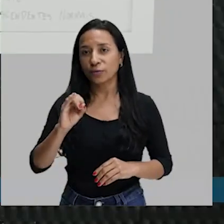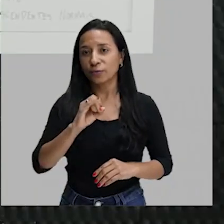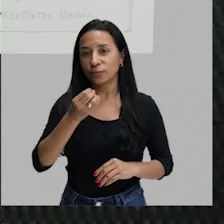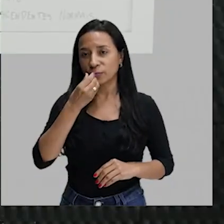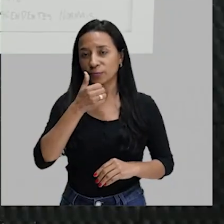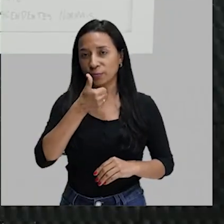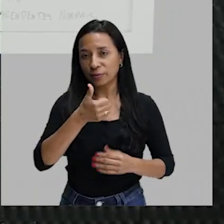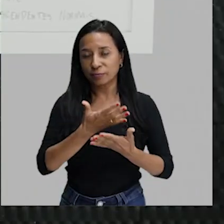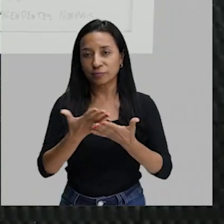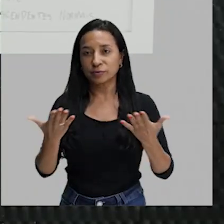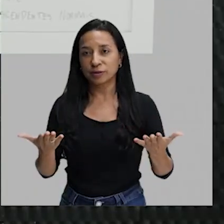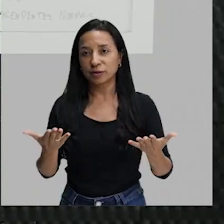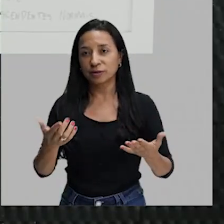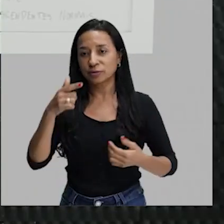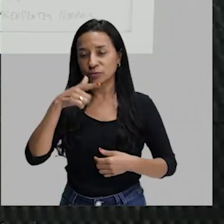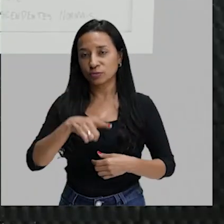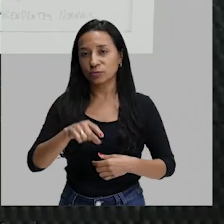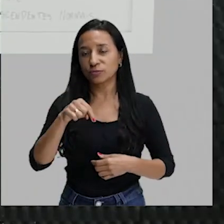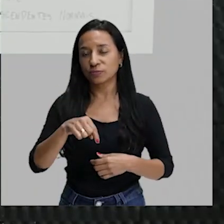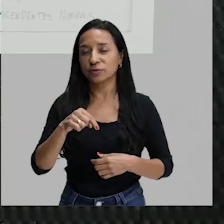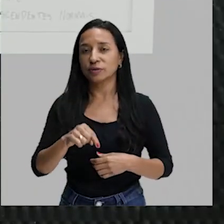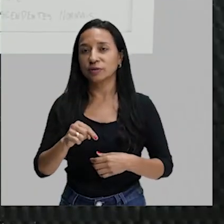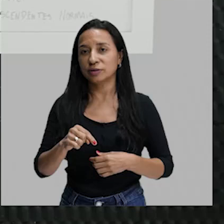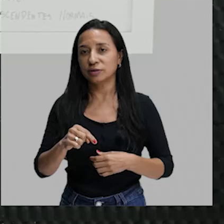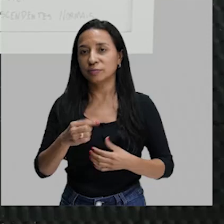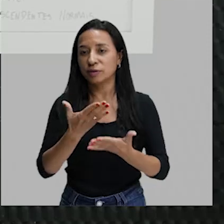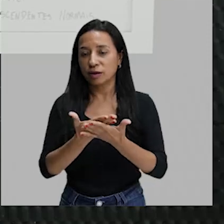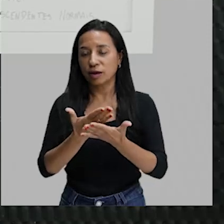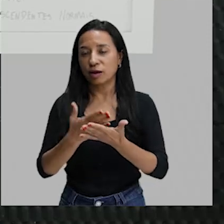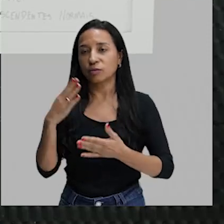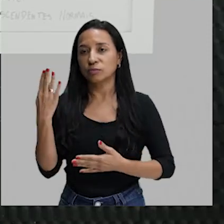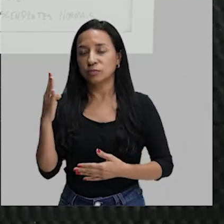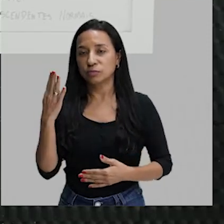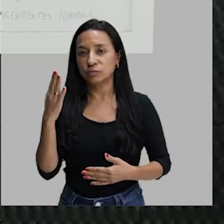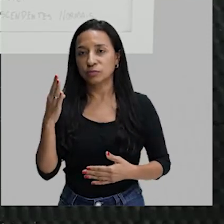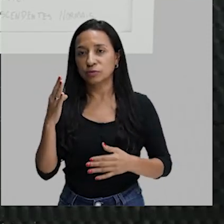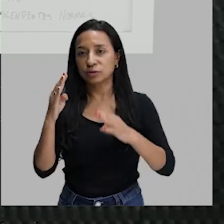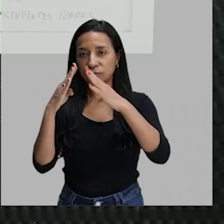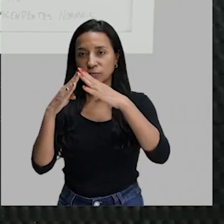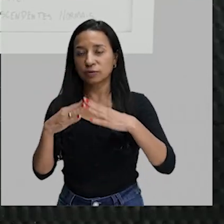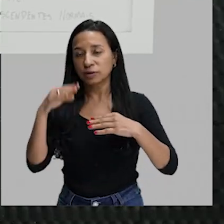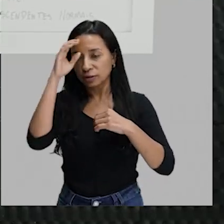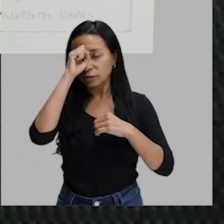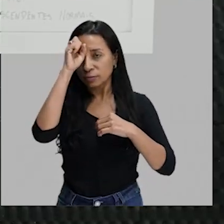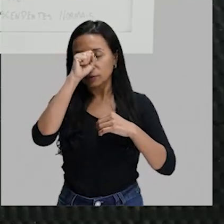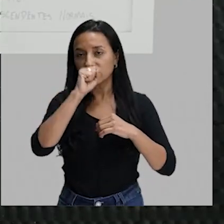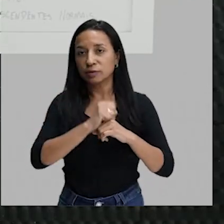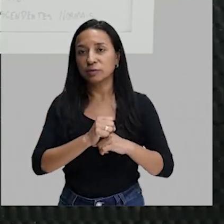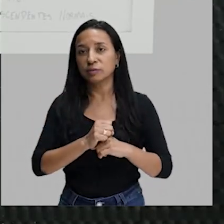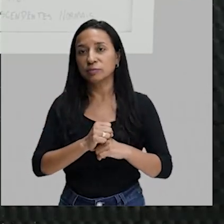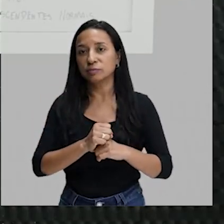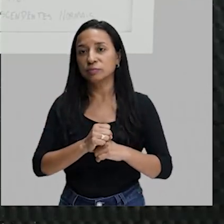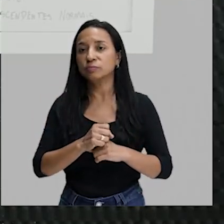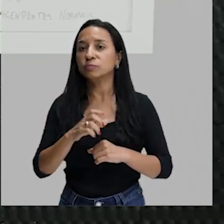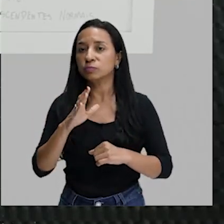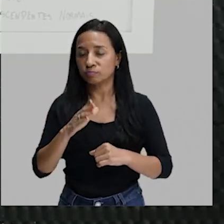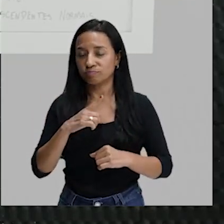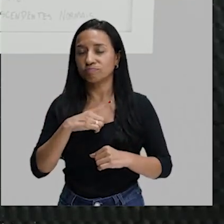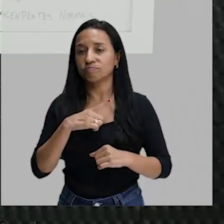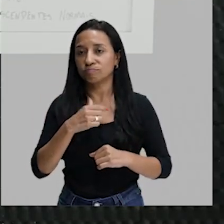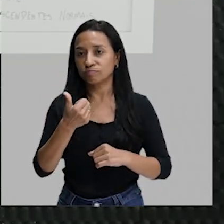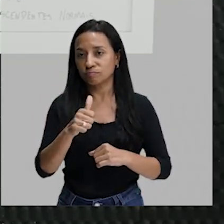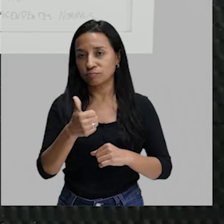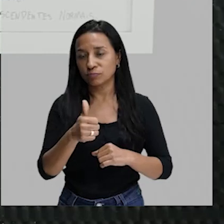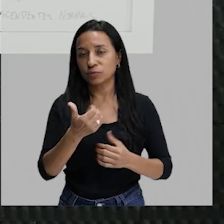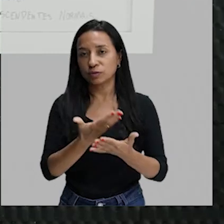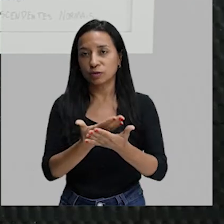pessoal, tudo bem com vocês? Olha eu mais uma vez aqui para mais uma aula de biologia do Fica em Casa Aprendendo. Tá? Nós já tivemos uma primeira aula